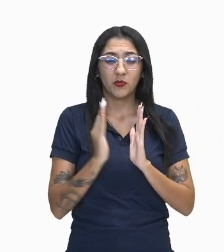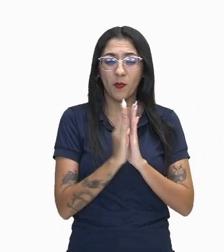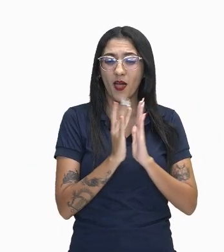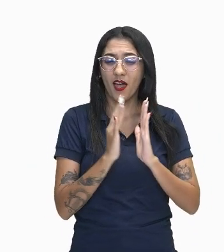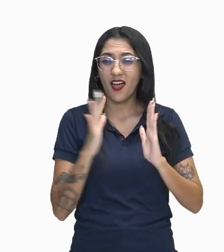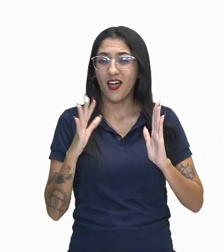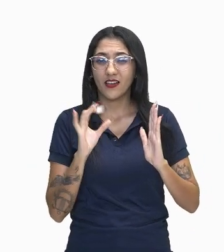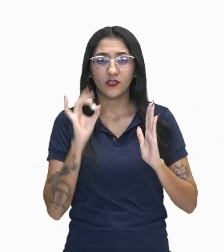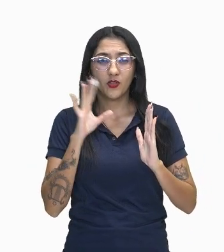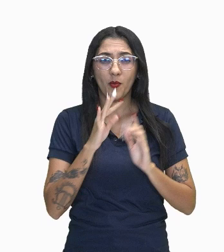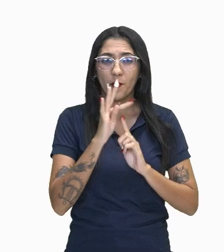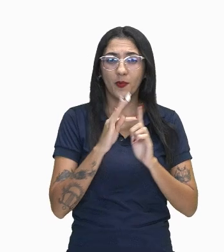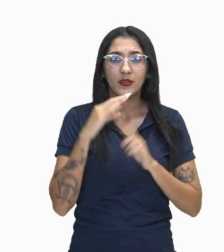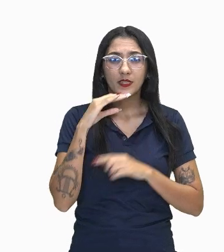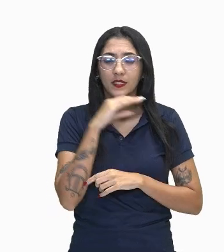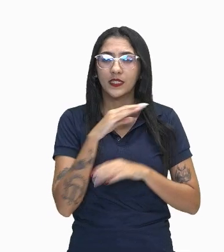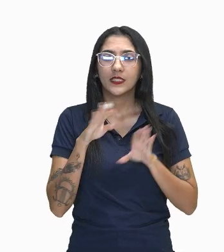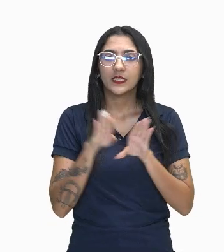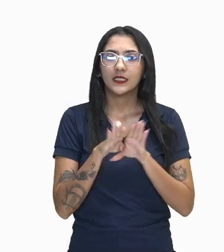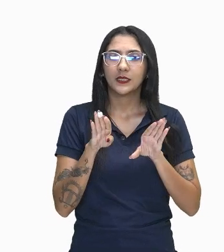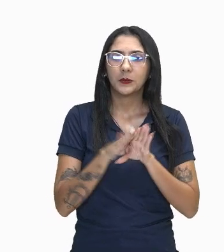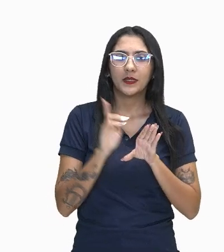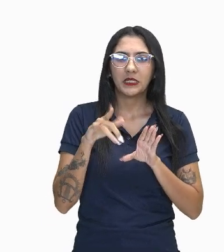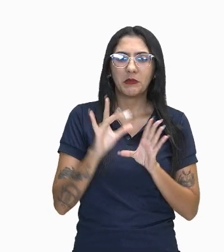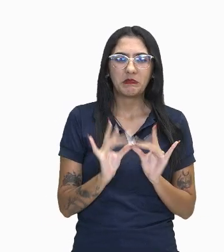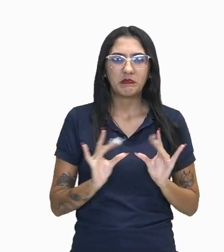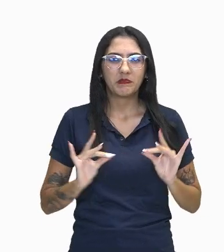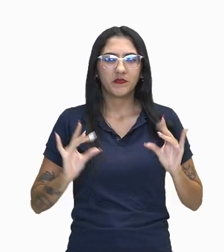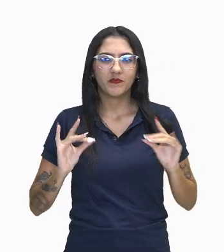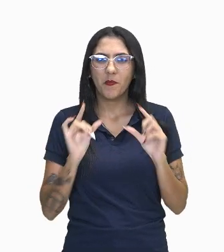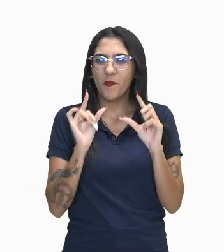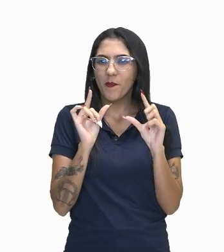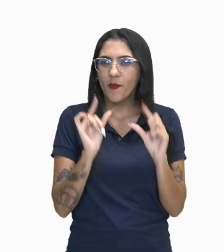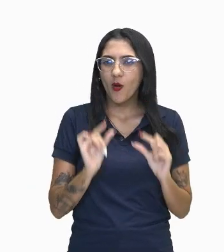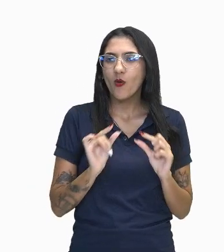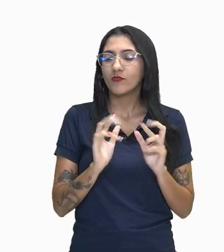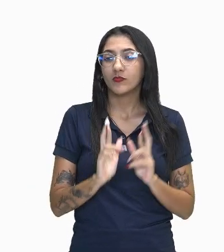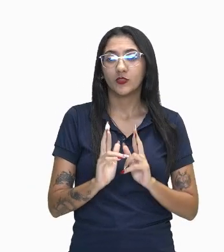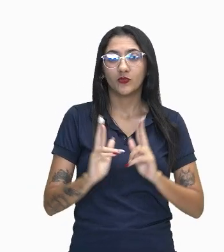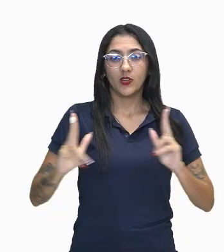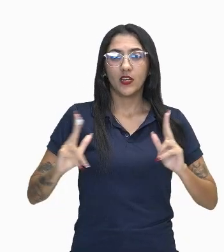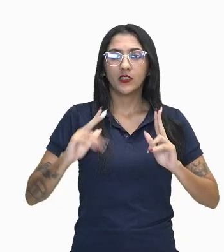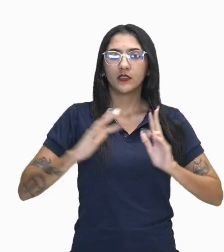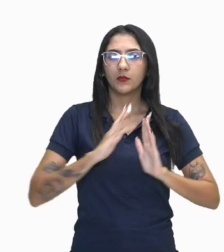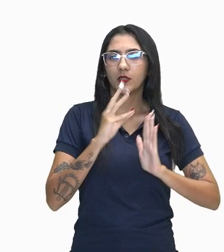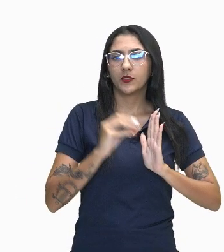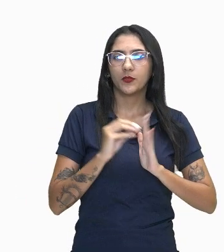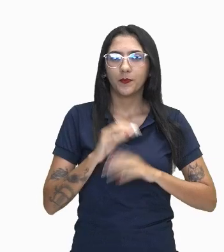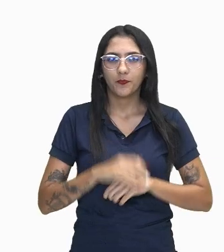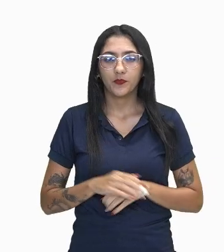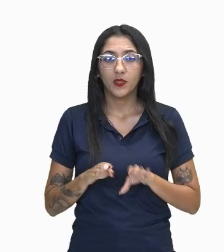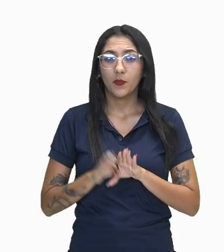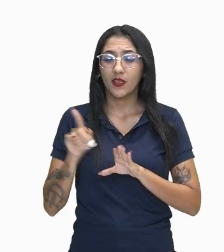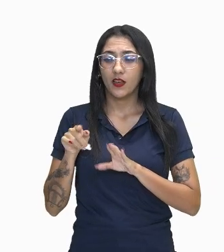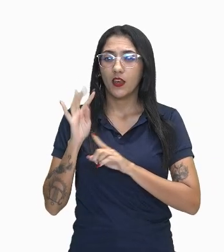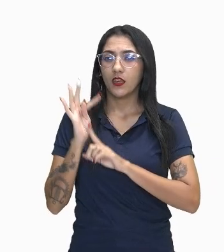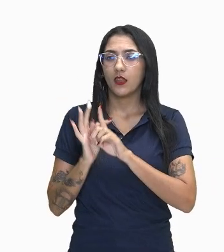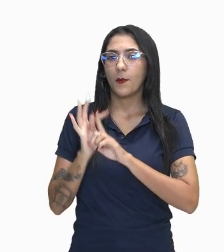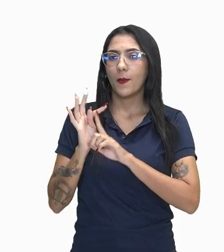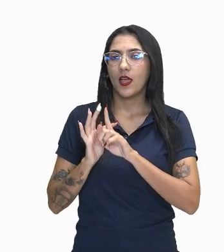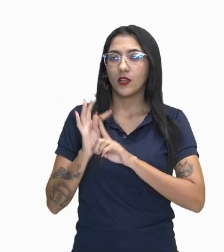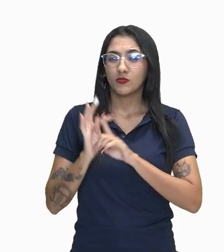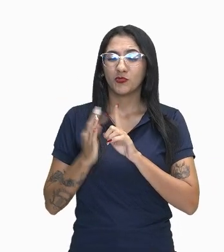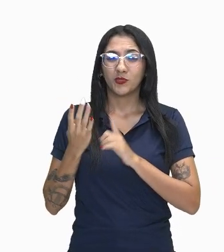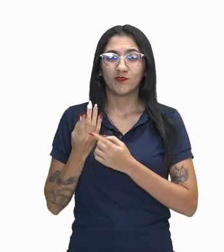estiagem, também apresenta uma baixa umidade, diferente da amazônica, né? E altas temperaturas ao